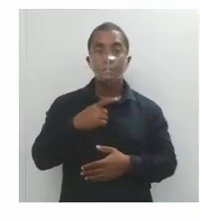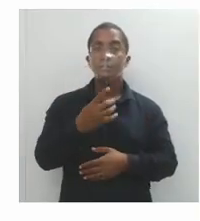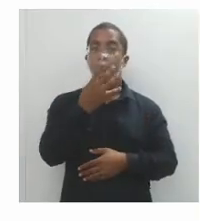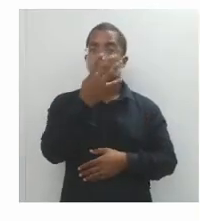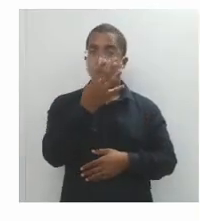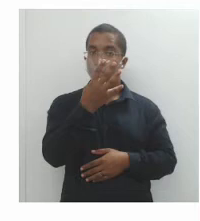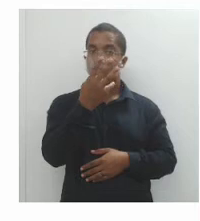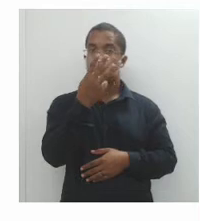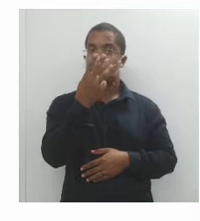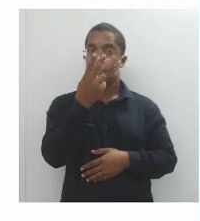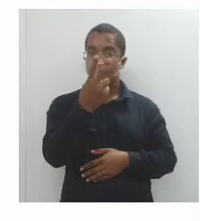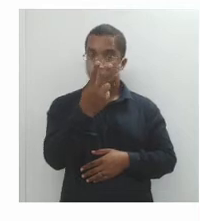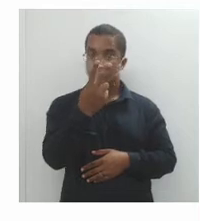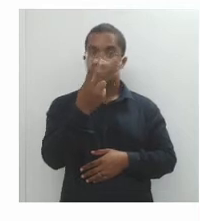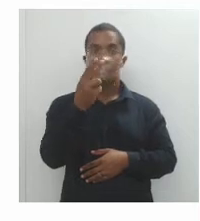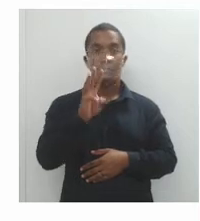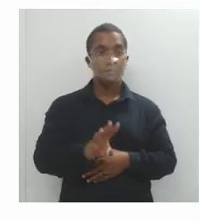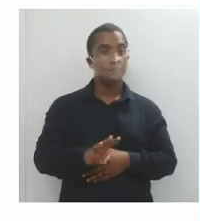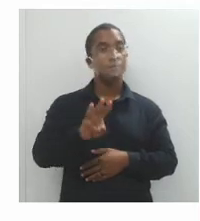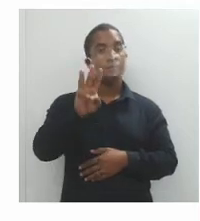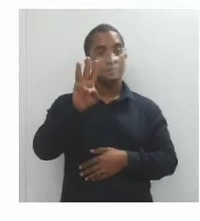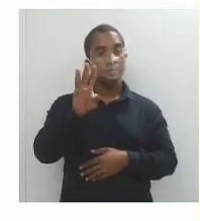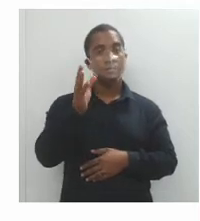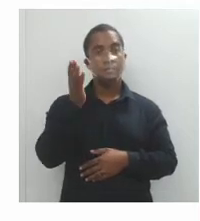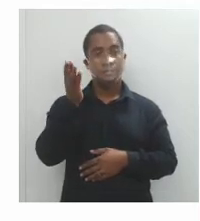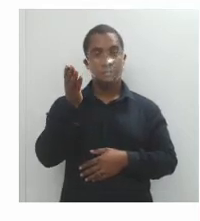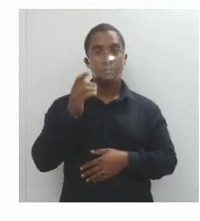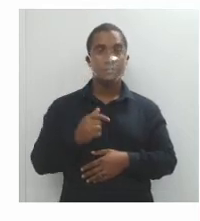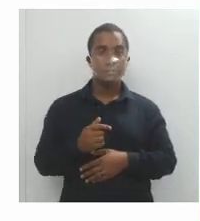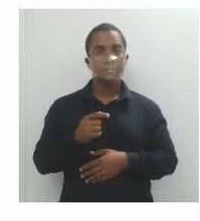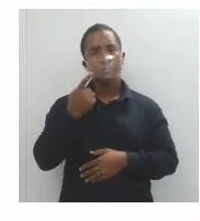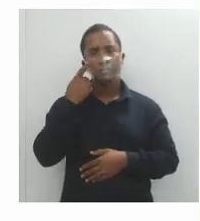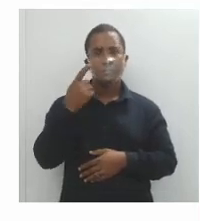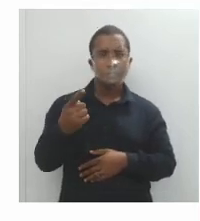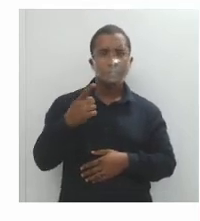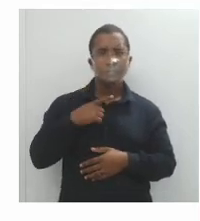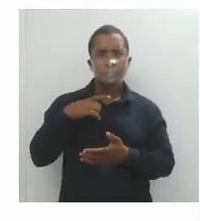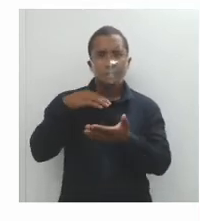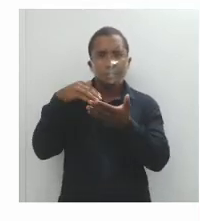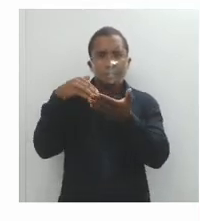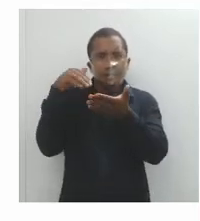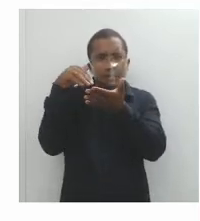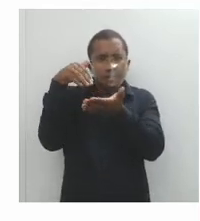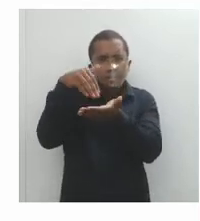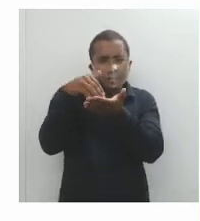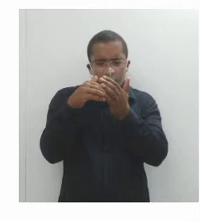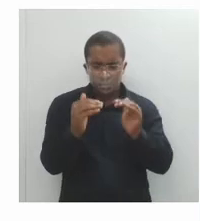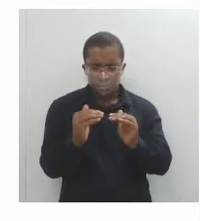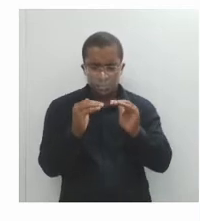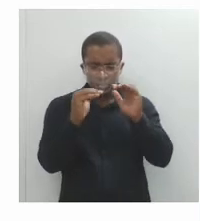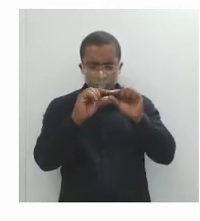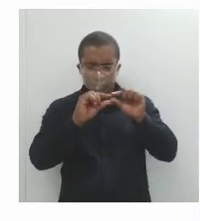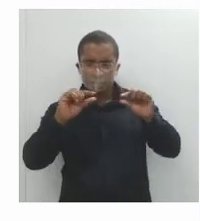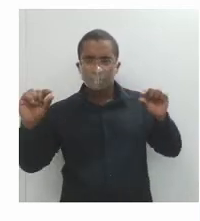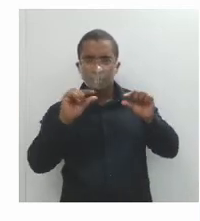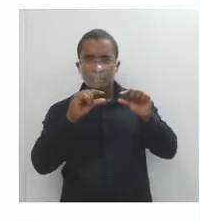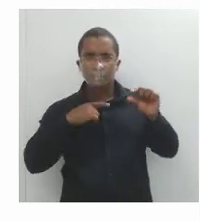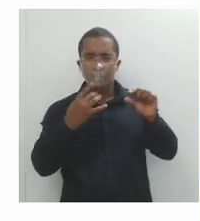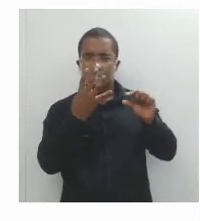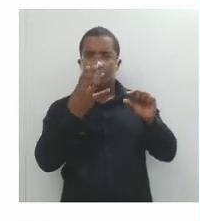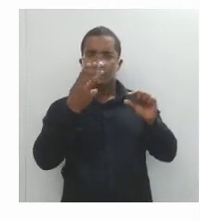vale 42 watts. Se você olhar, ó, na penúltima linha, tem lá a potência de